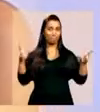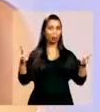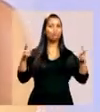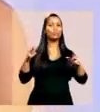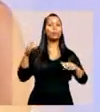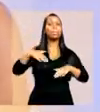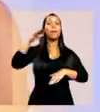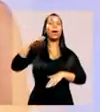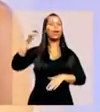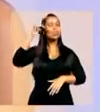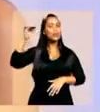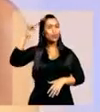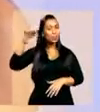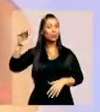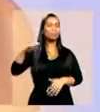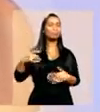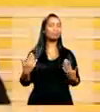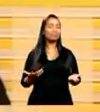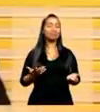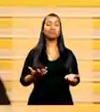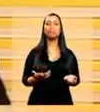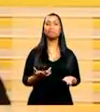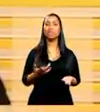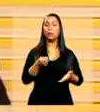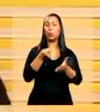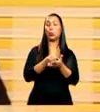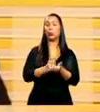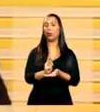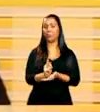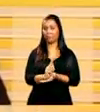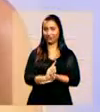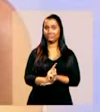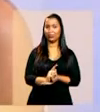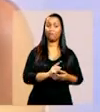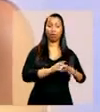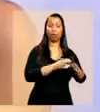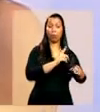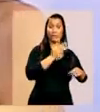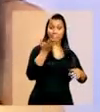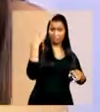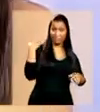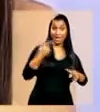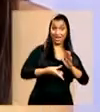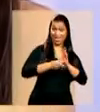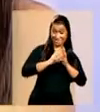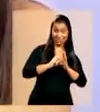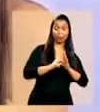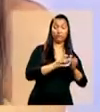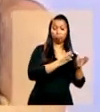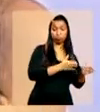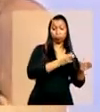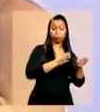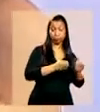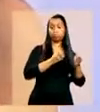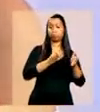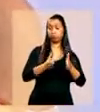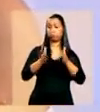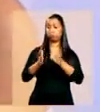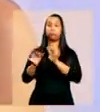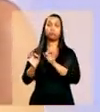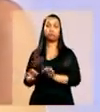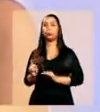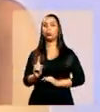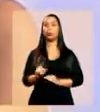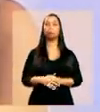mais lúdica. Né, de uma maneira um pouquinho menos rígida em relação àquela rotina que a gente falou. Né? Formal